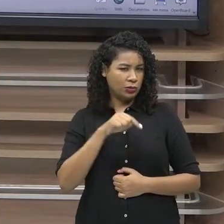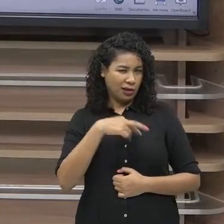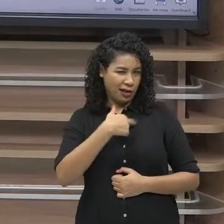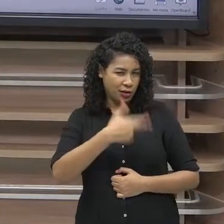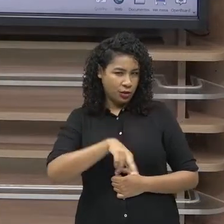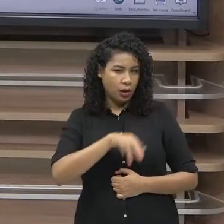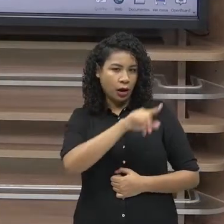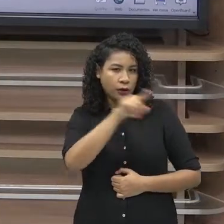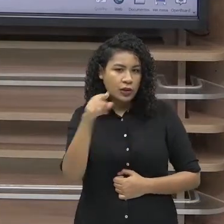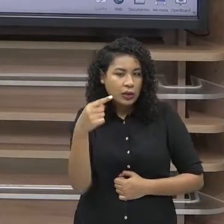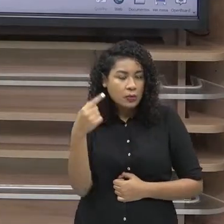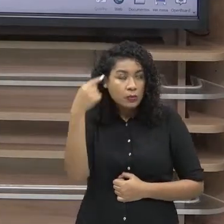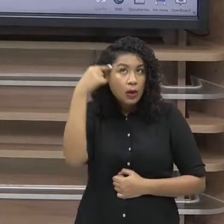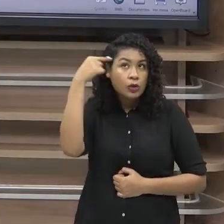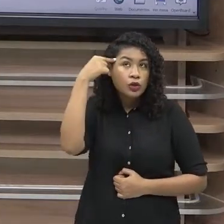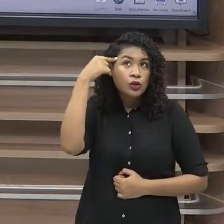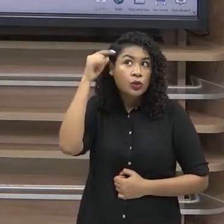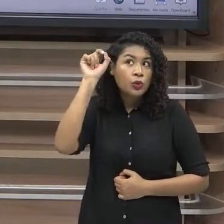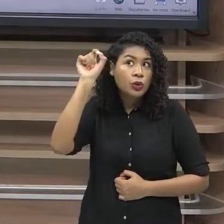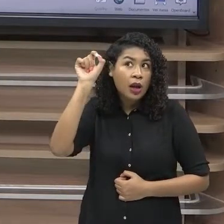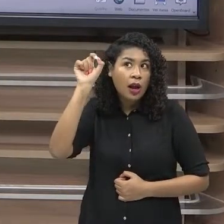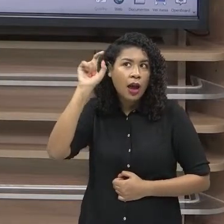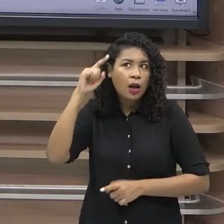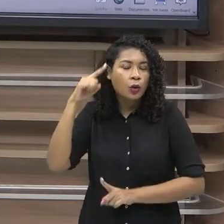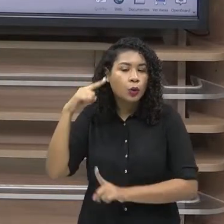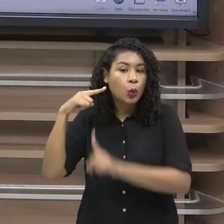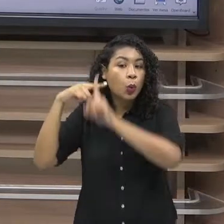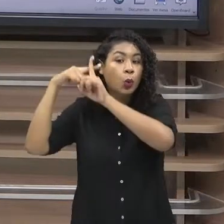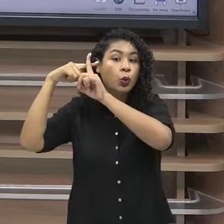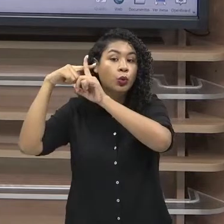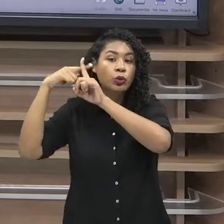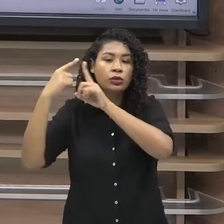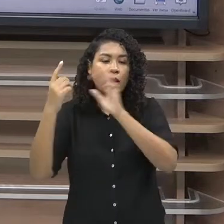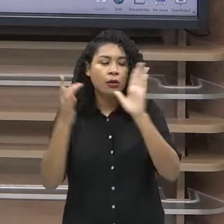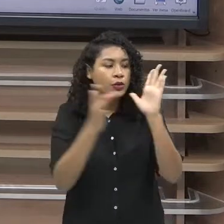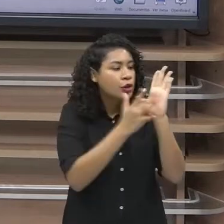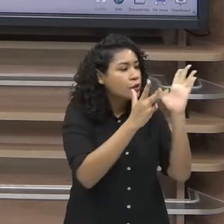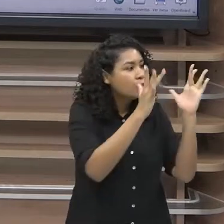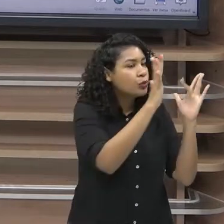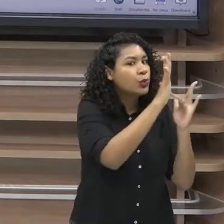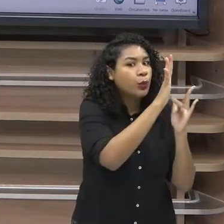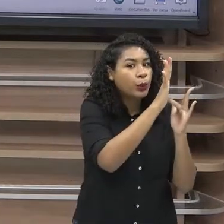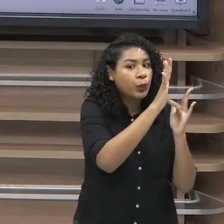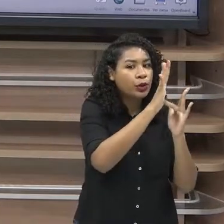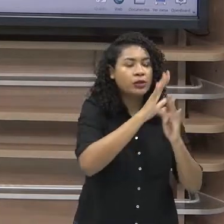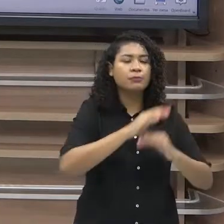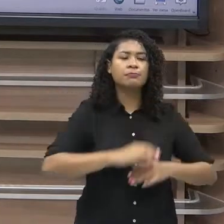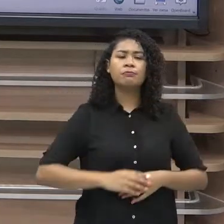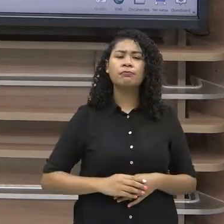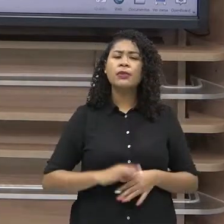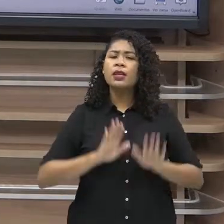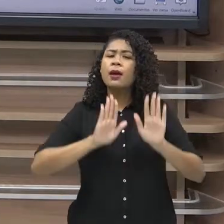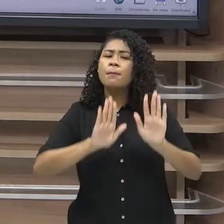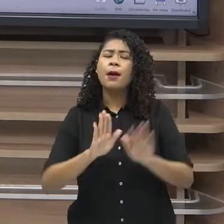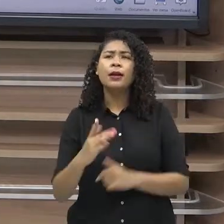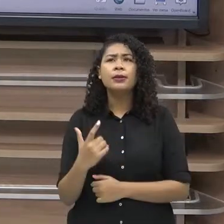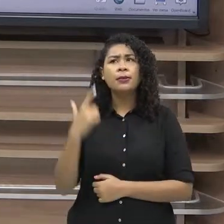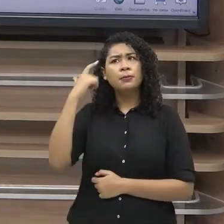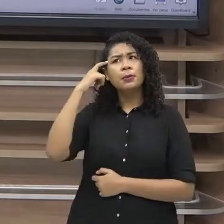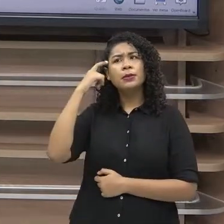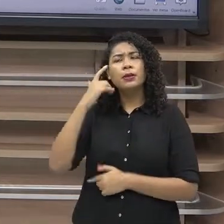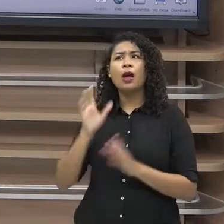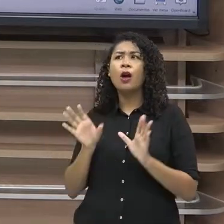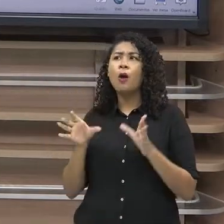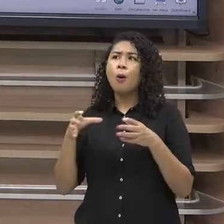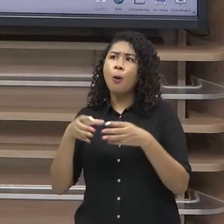cruz, a pessoa de Jesus, né? Quando a gente pensa, de repente, nas comunidades